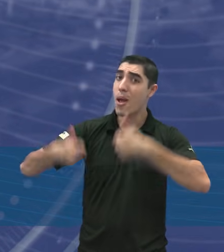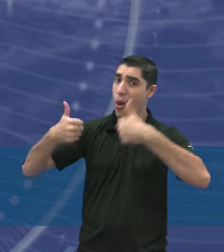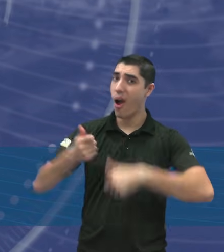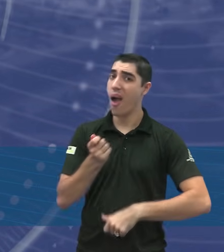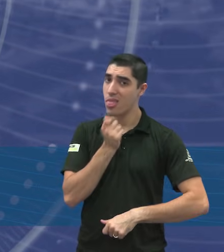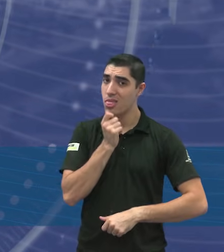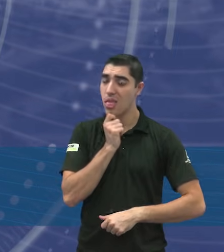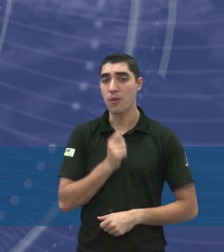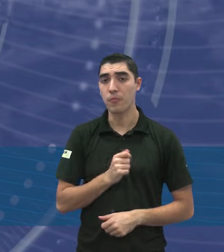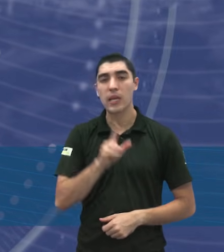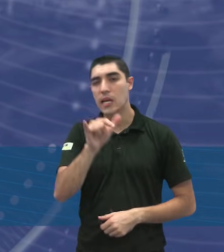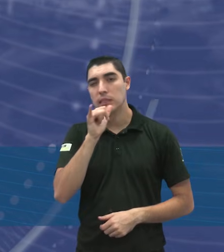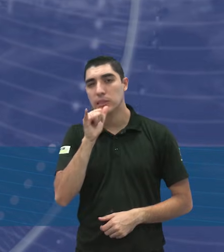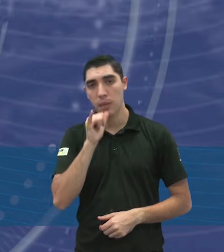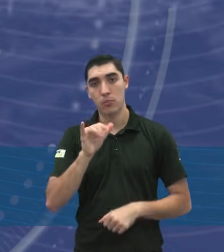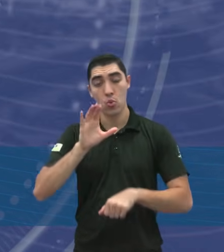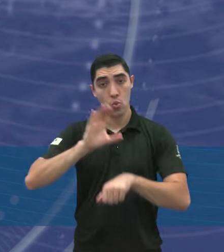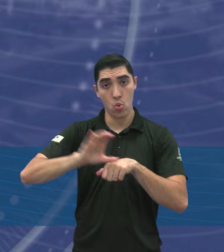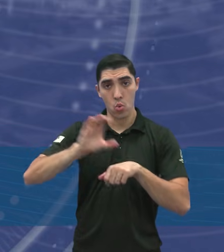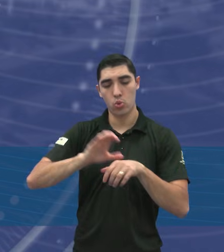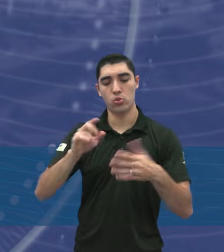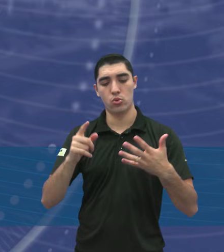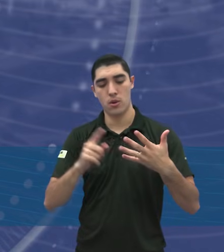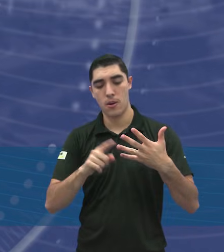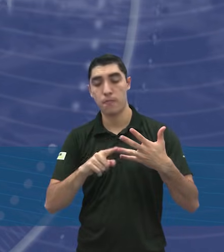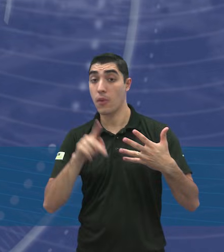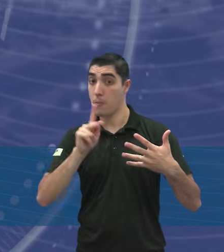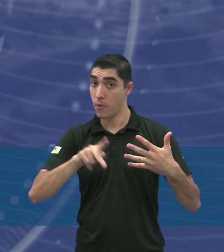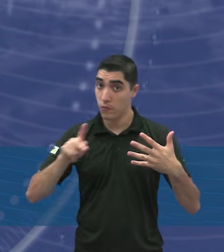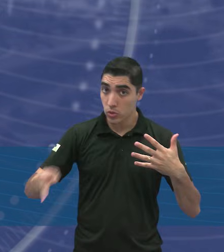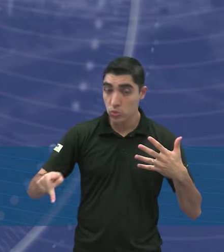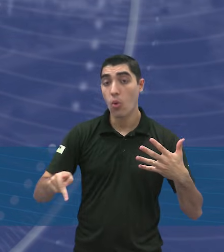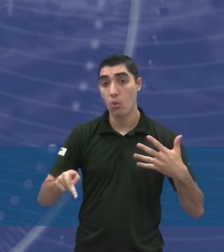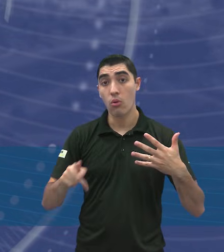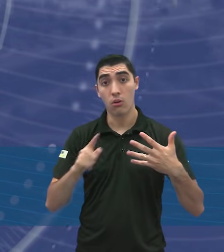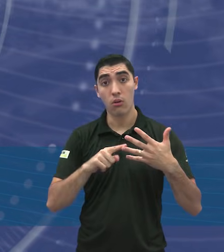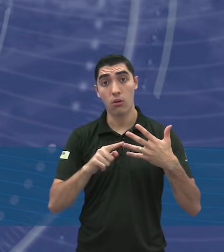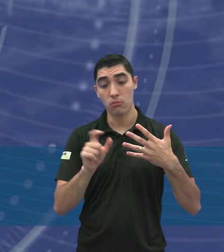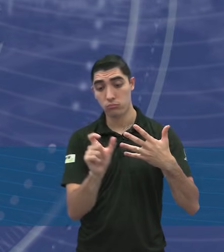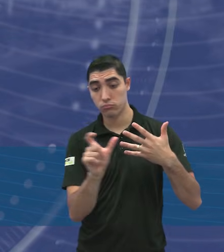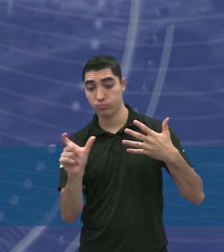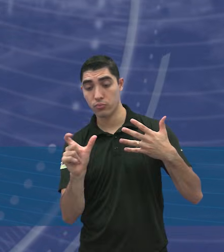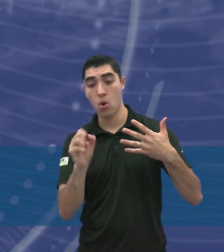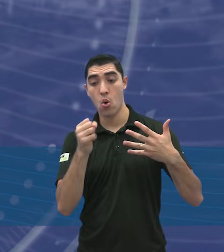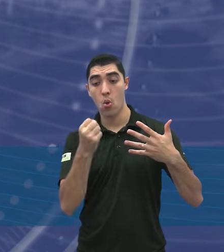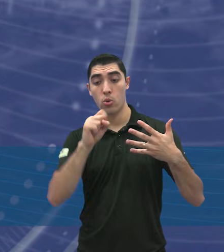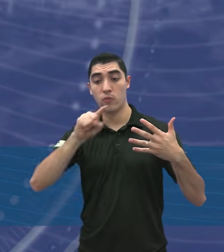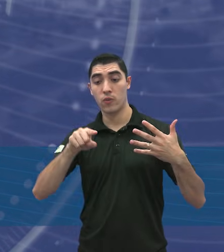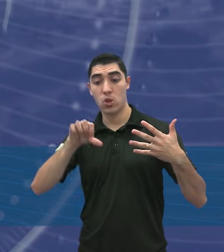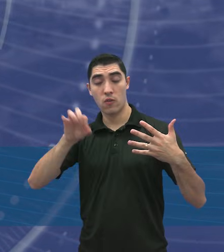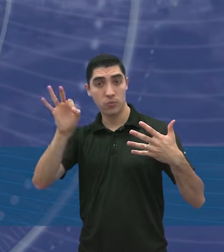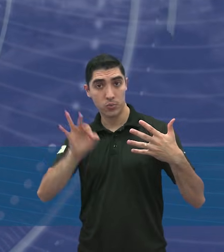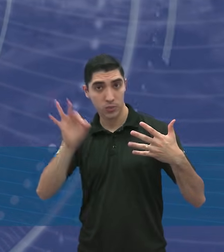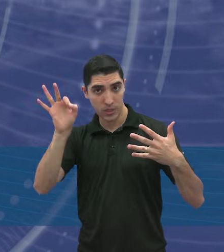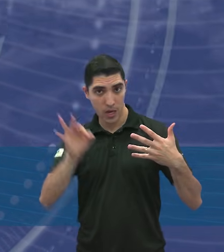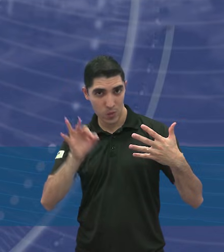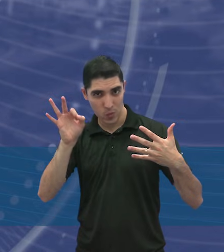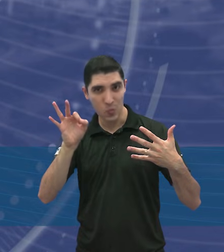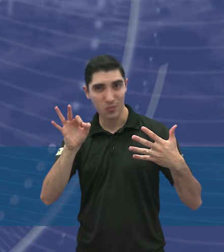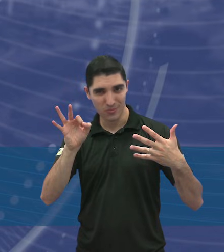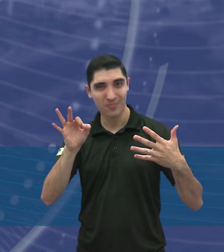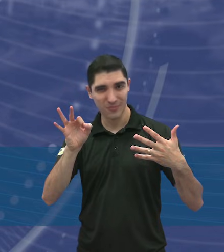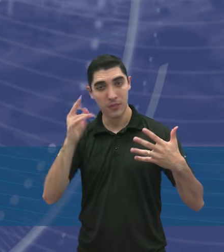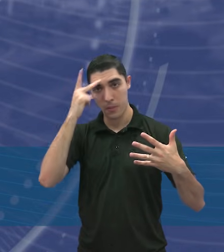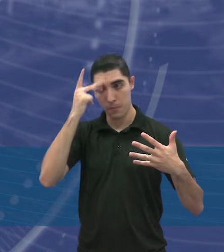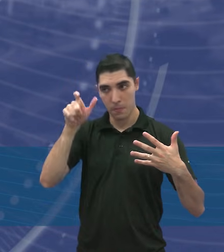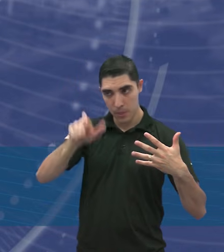o ideal. Os cursos de formação de professor, por exemplo, aparecem com 8,9%, como mostra o gráfico,